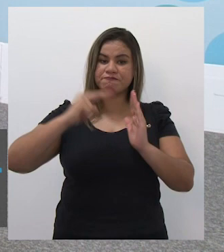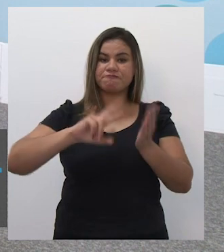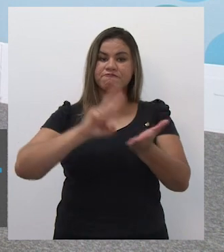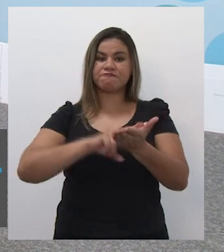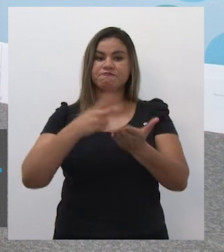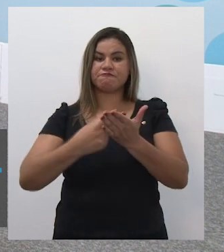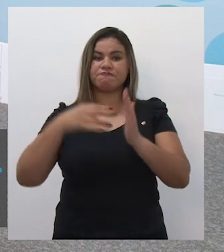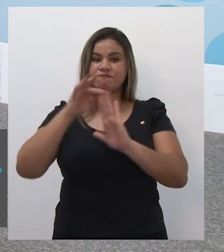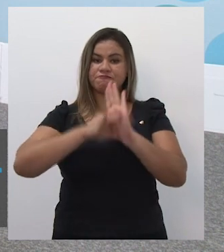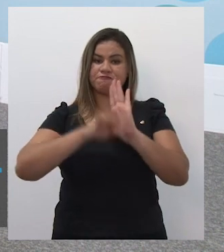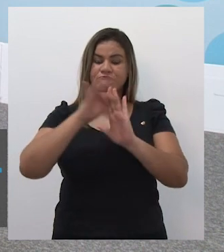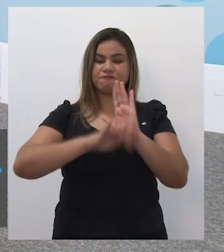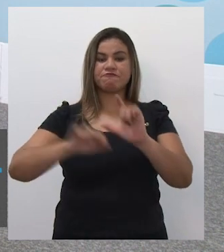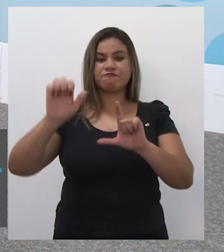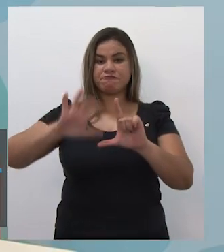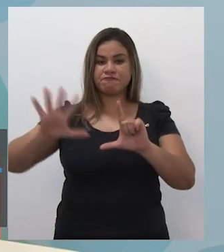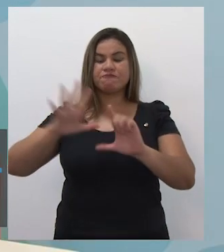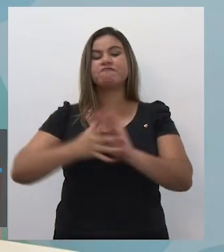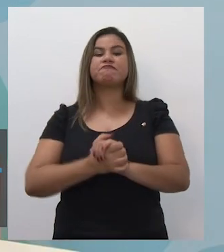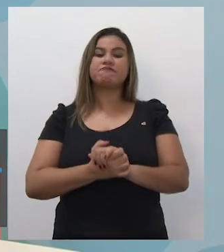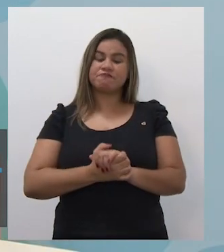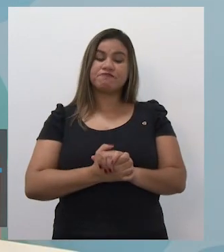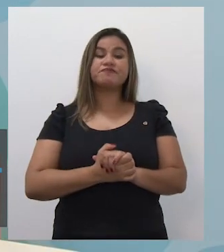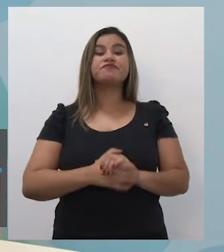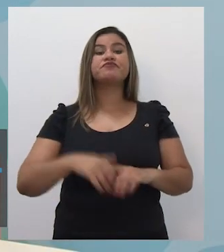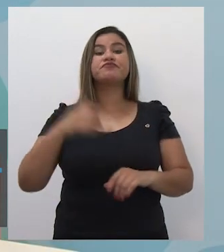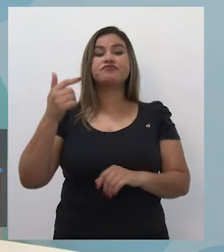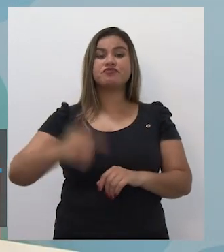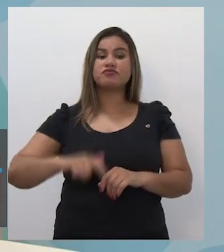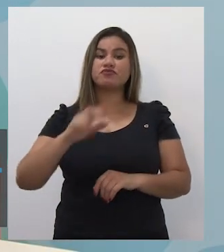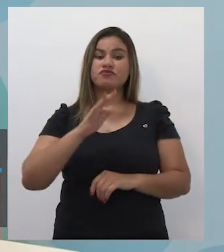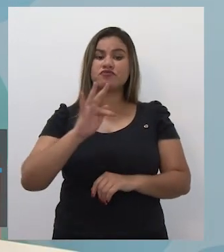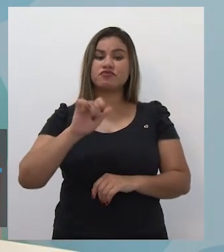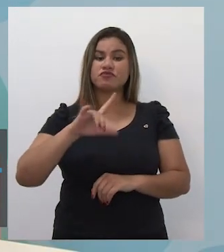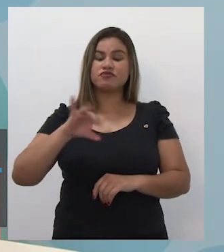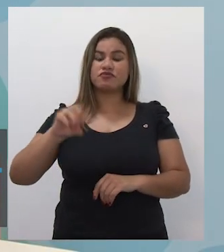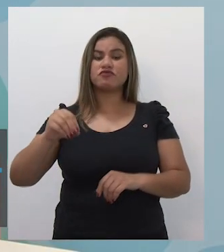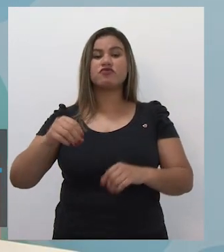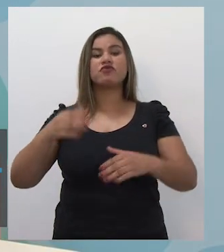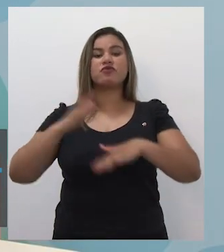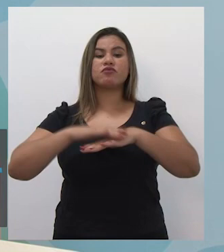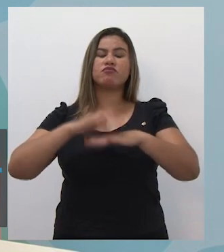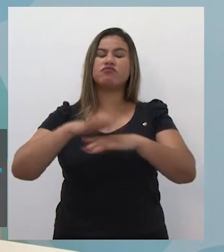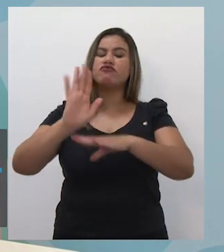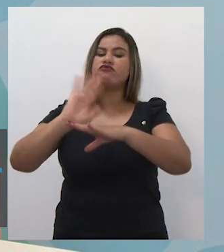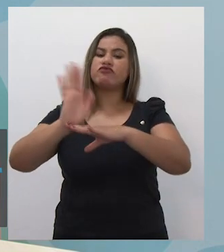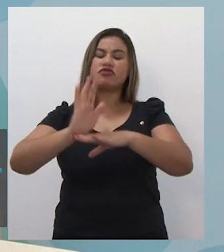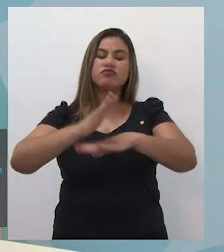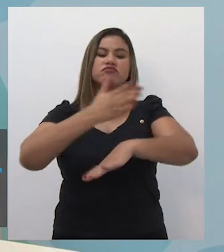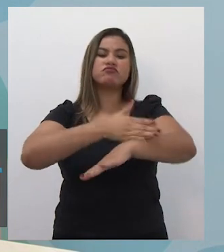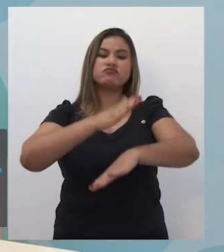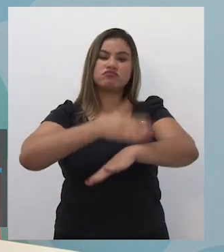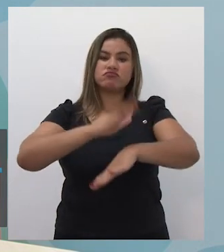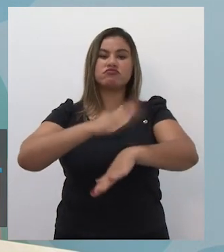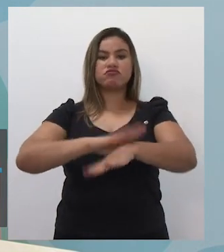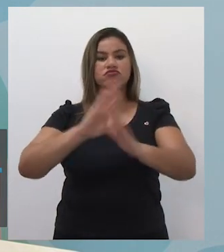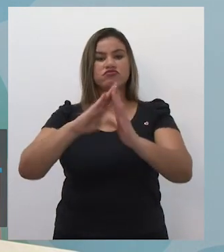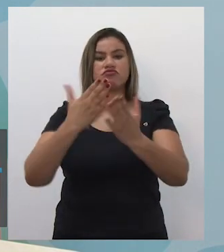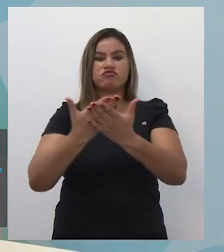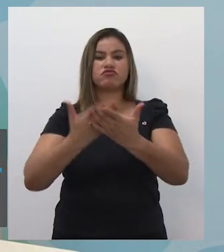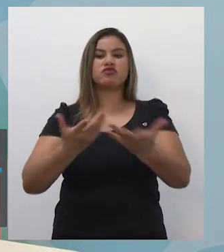de textos e de imagens. O professor Flávio fala do trabalho com filmes, aulas práticas, comentando sobre